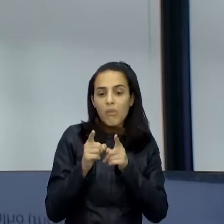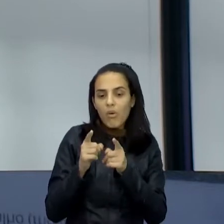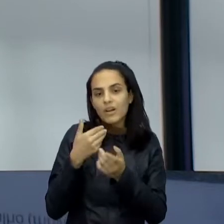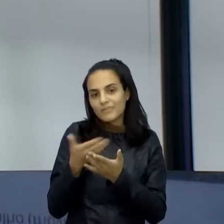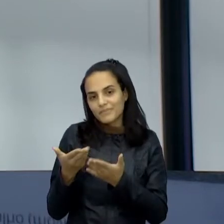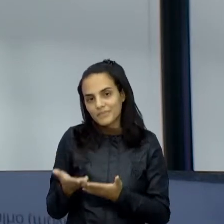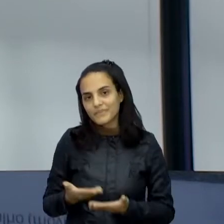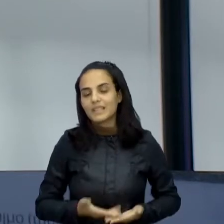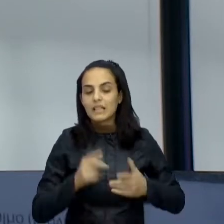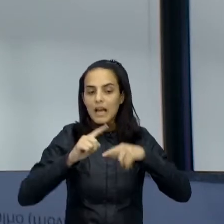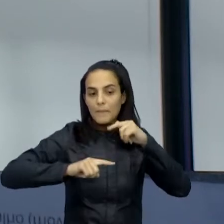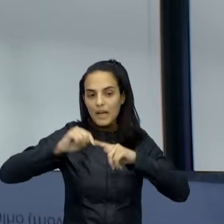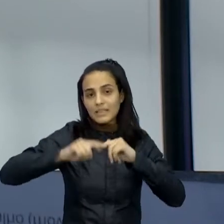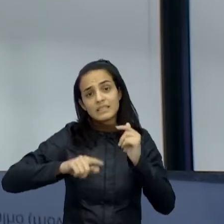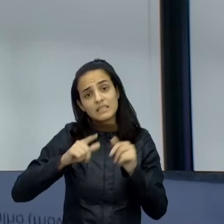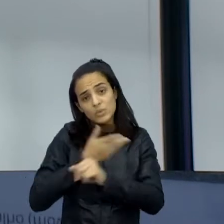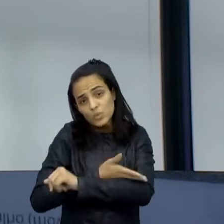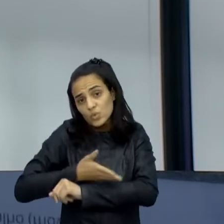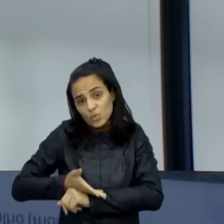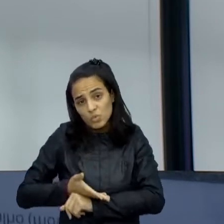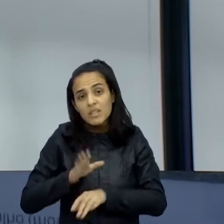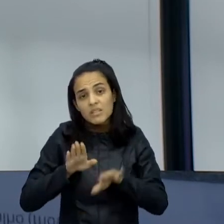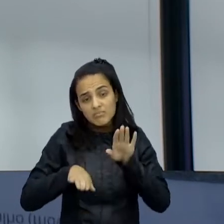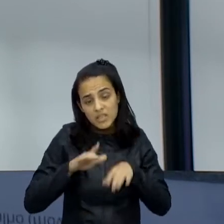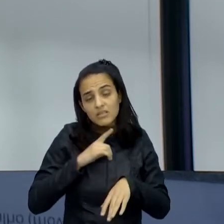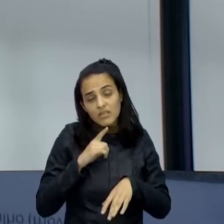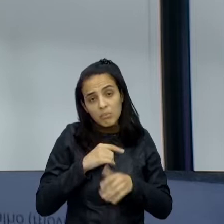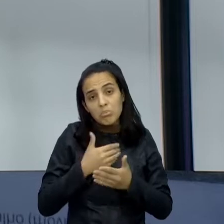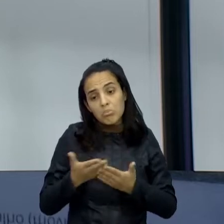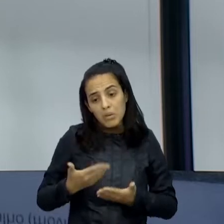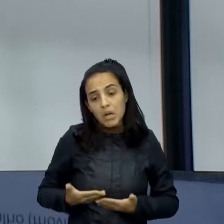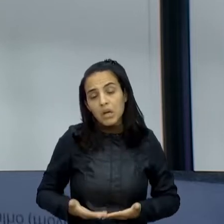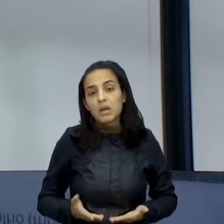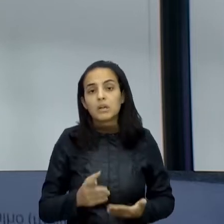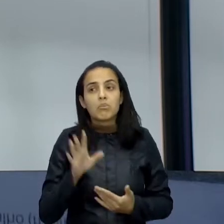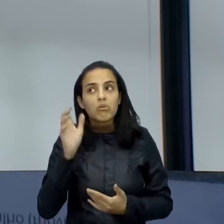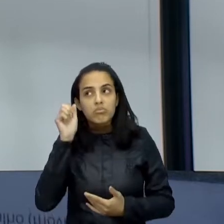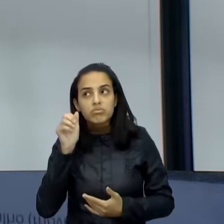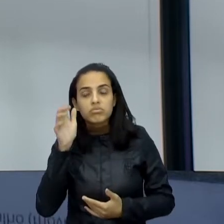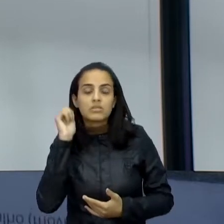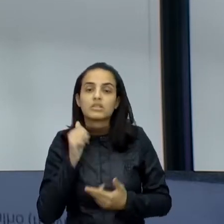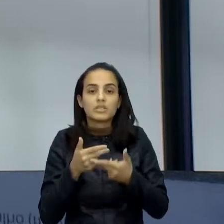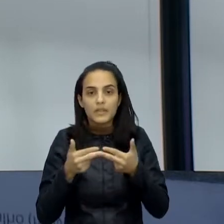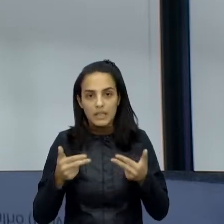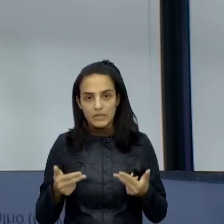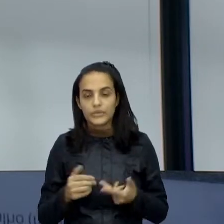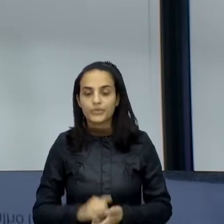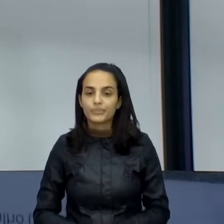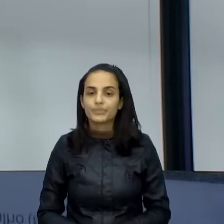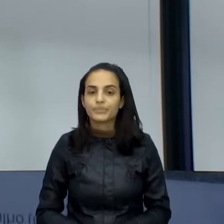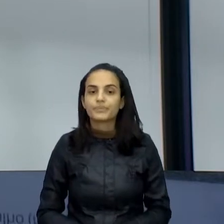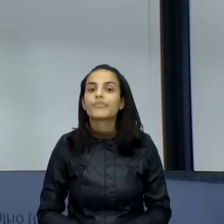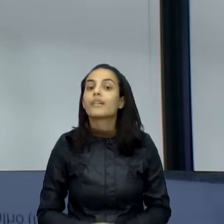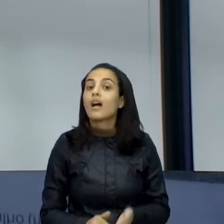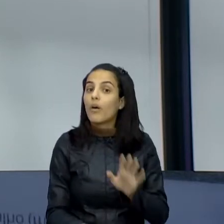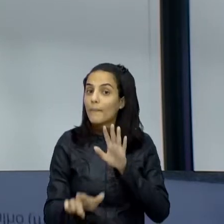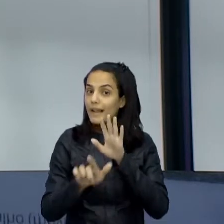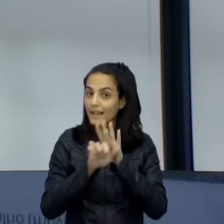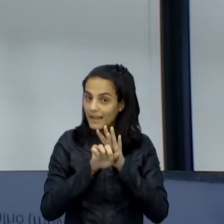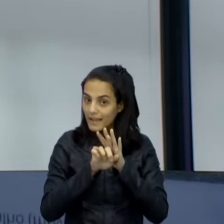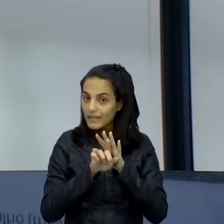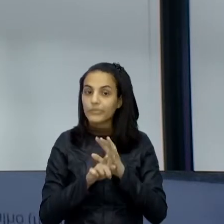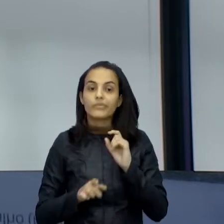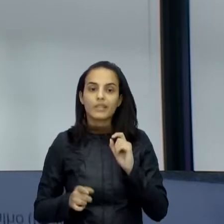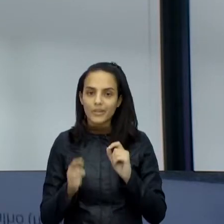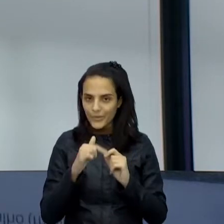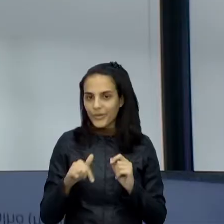as máquinas, elas costumam ter perdas pelo próprio ruído, né, pelo atrito entre as peças e tudo mais, tá bom? Isso é uma lei que